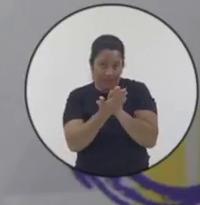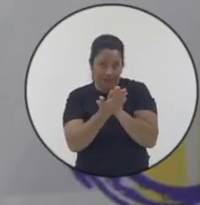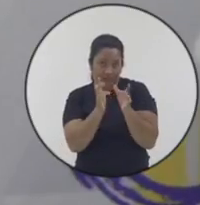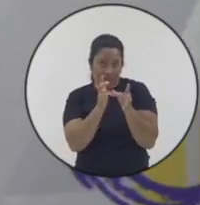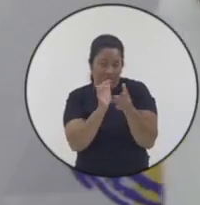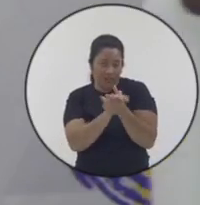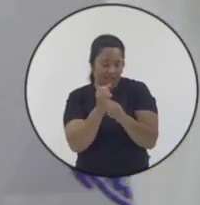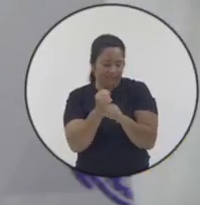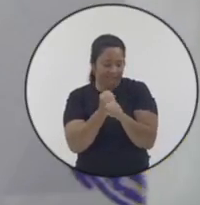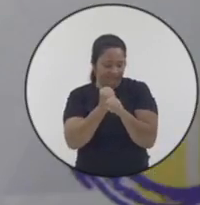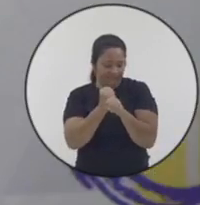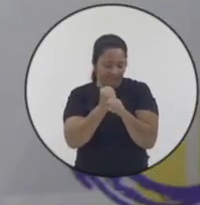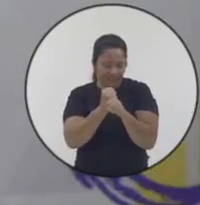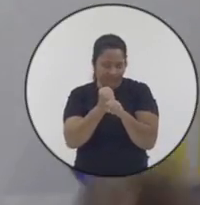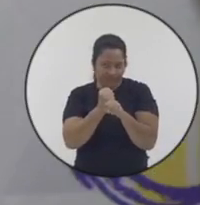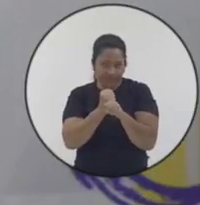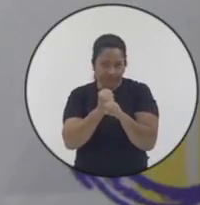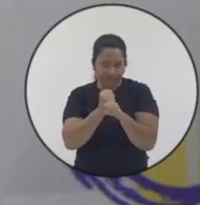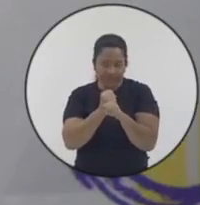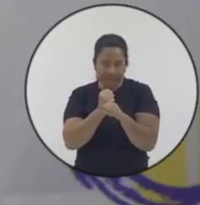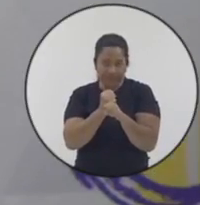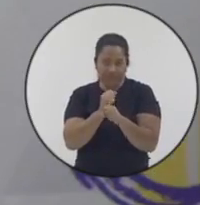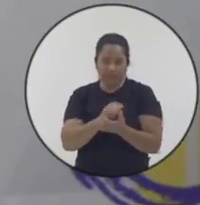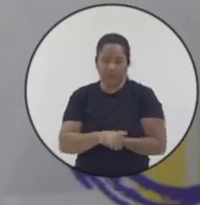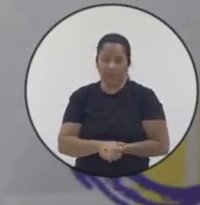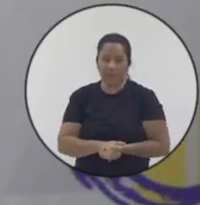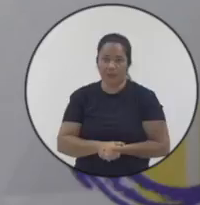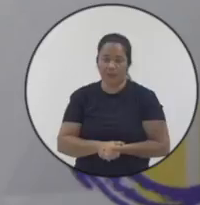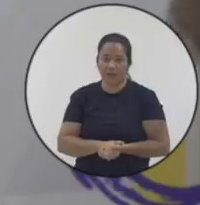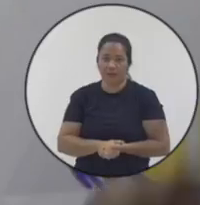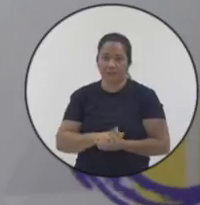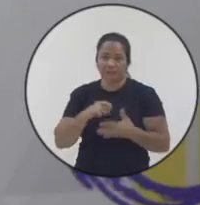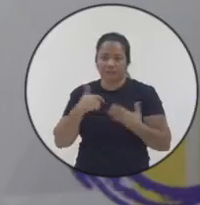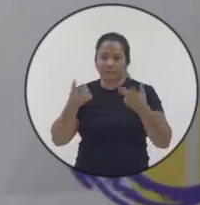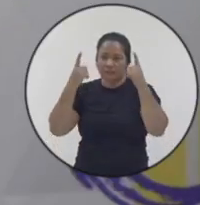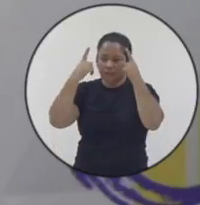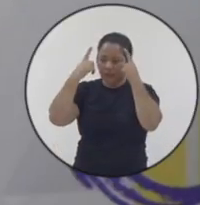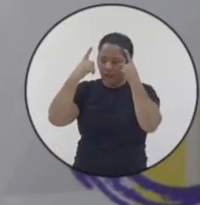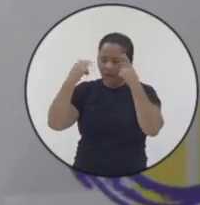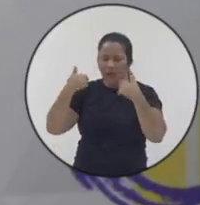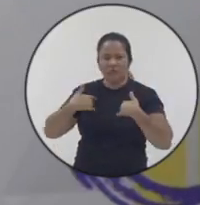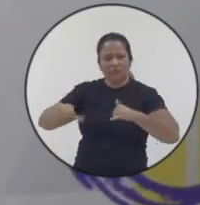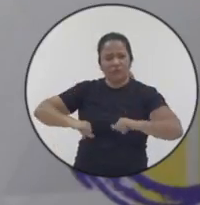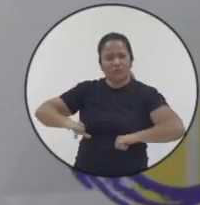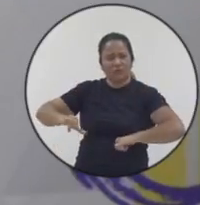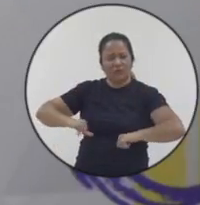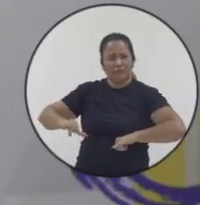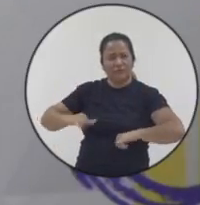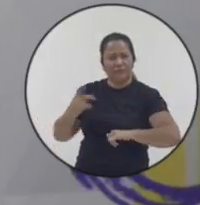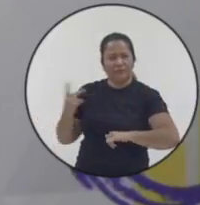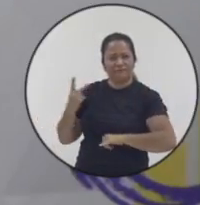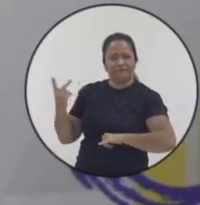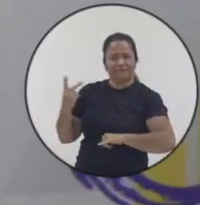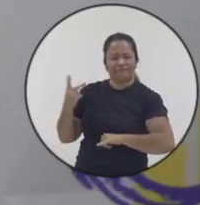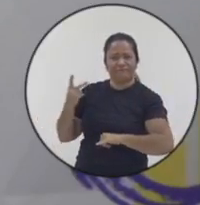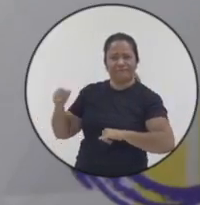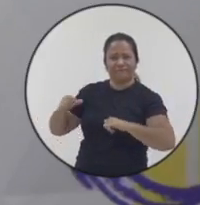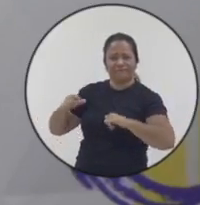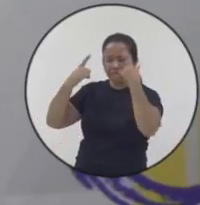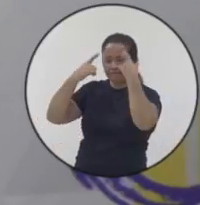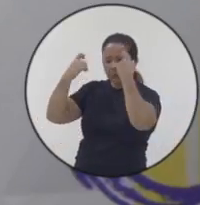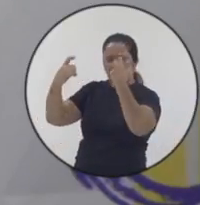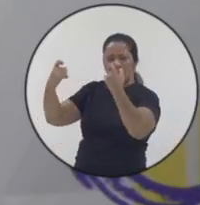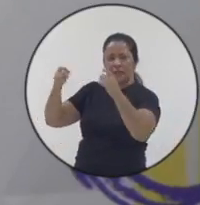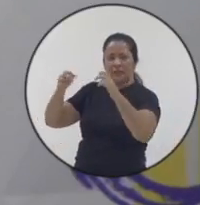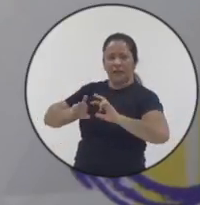alguns anos. E a forma como a violência chega em nós duas é diferente. Os pesos são diferentes por